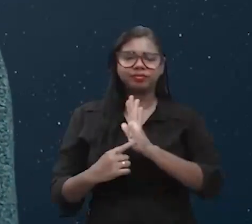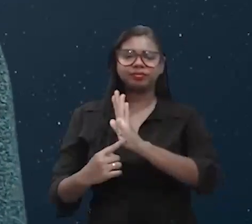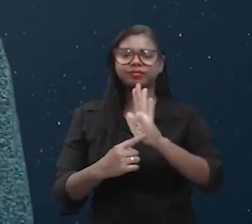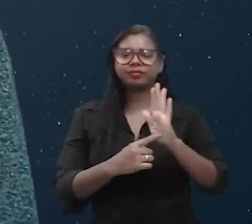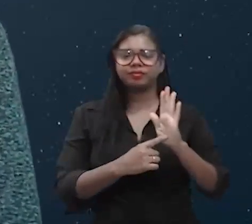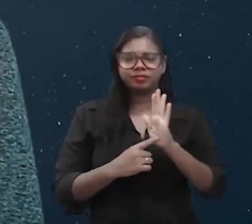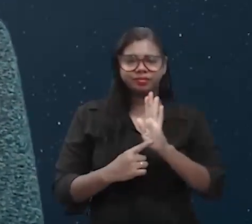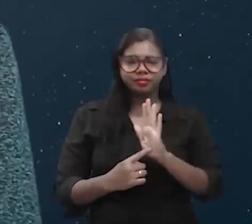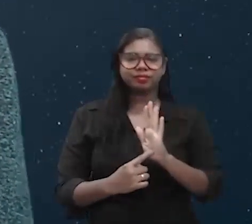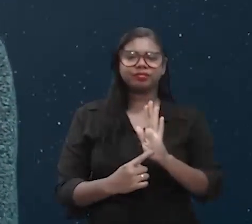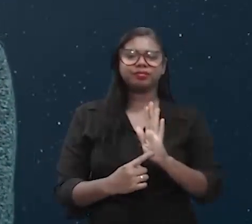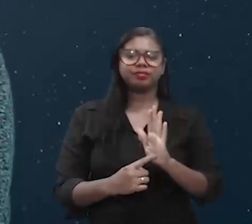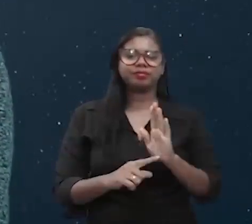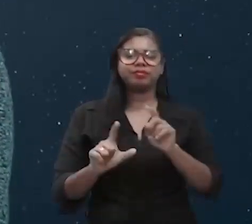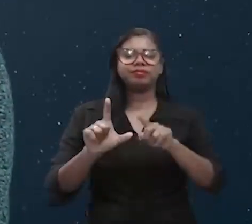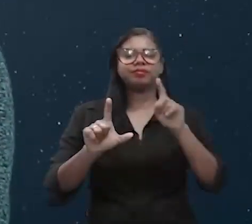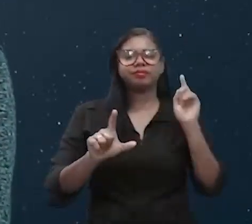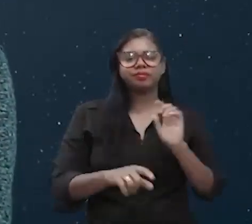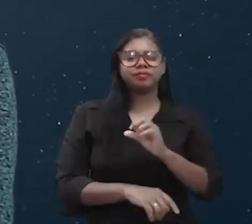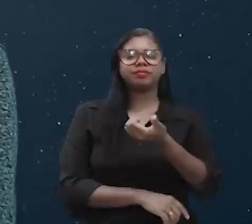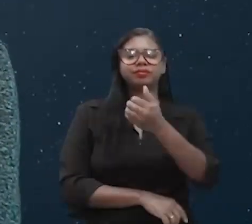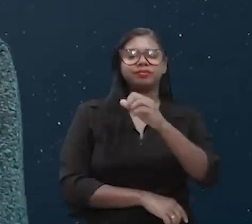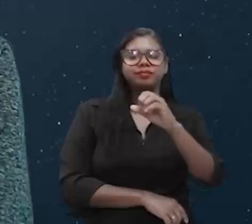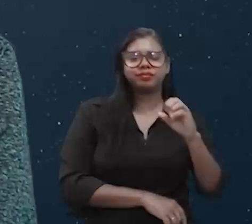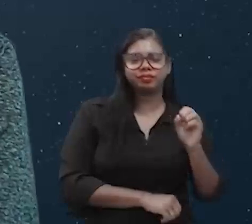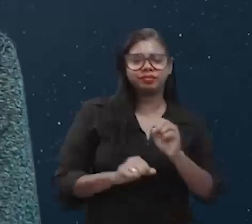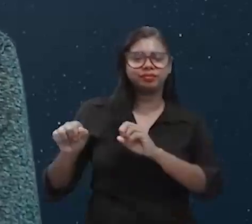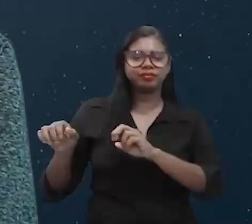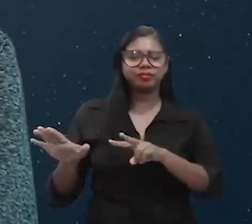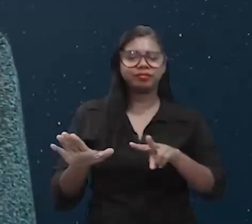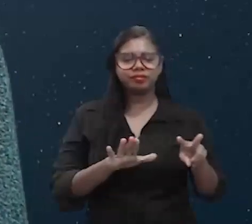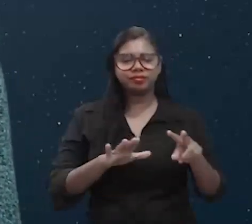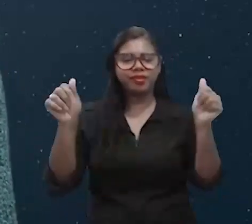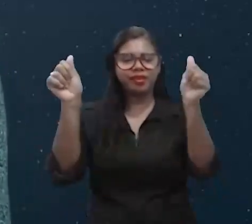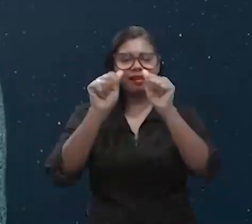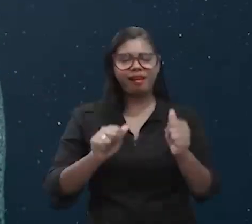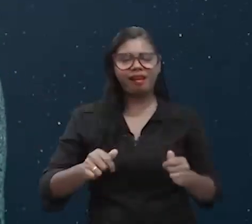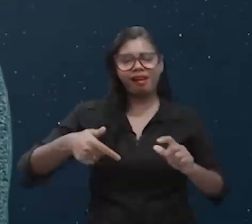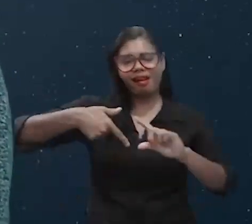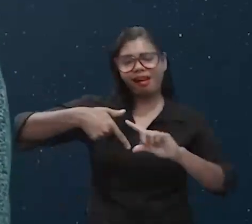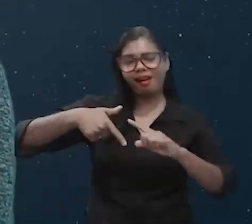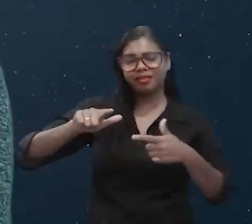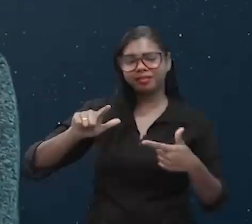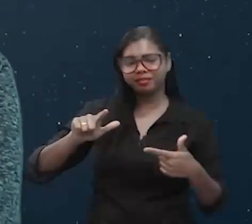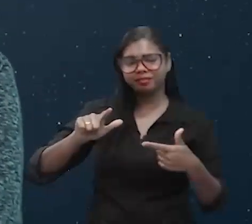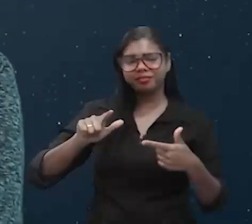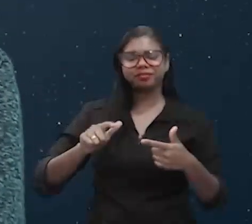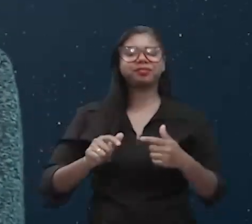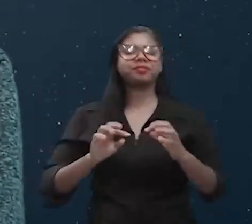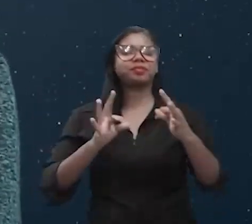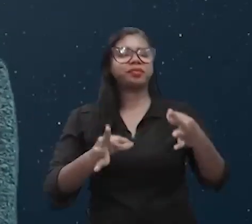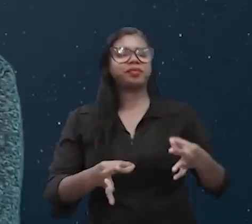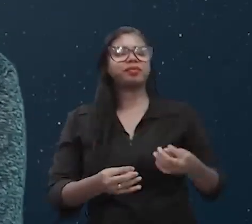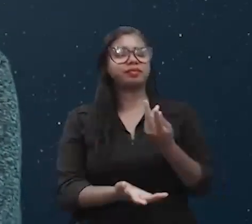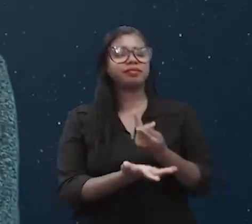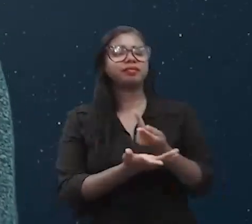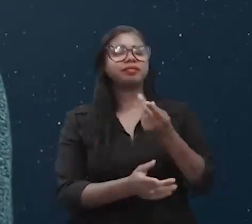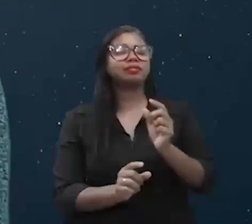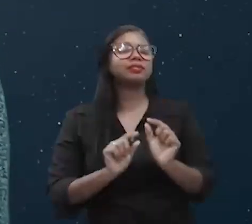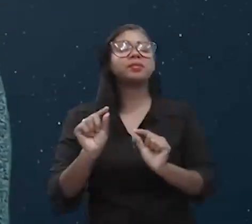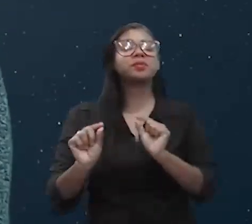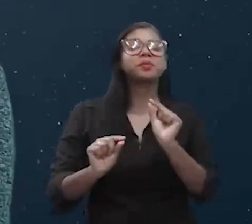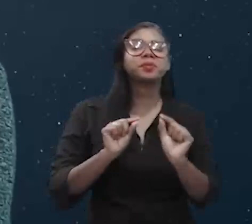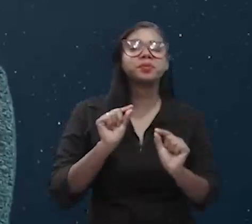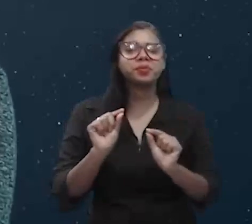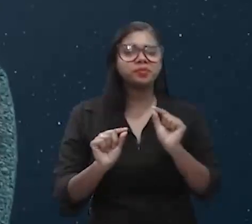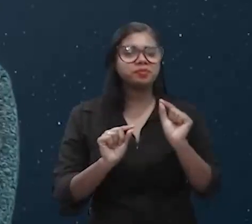o centenário da Semana de Arte Moderna. E tudo isso tem a ver com o que a gente está falando agora. Isso tudo tem a